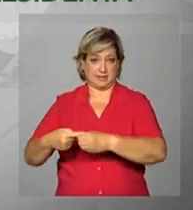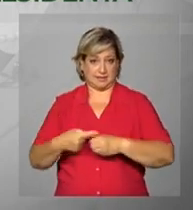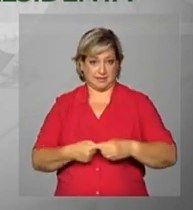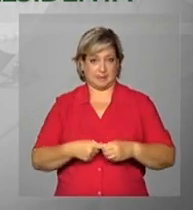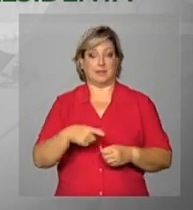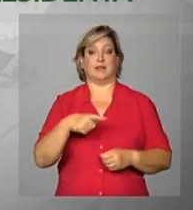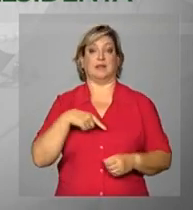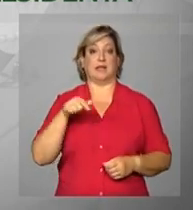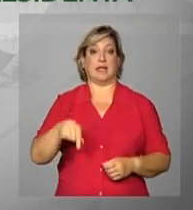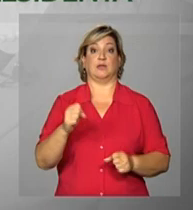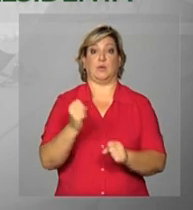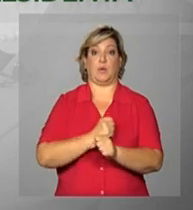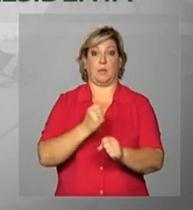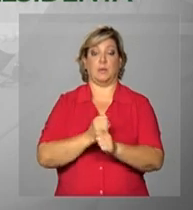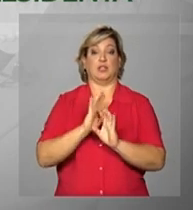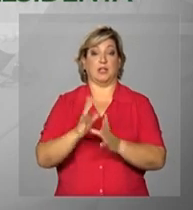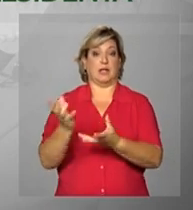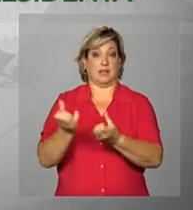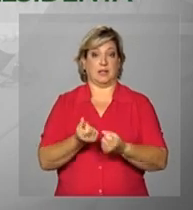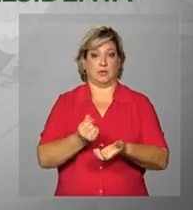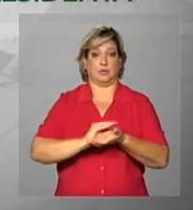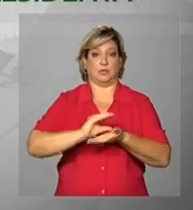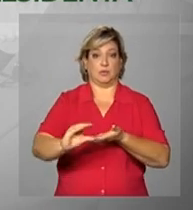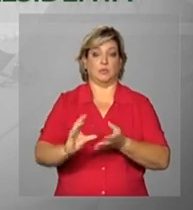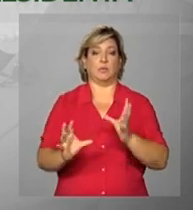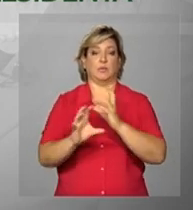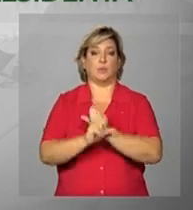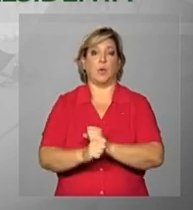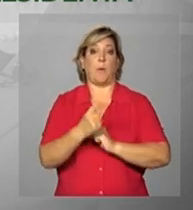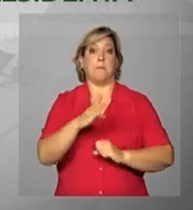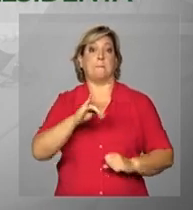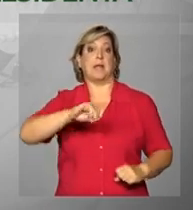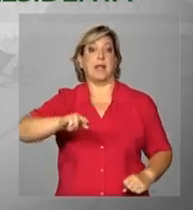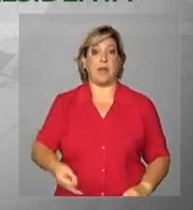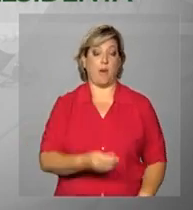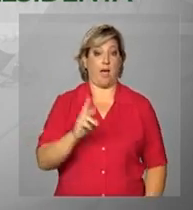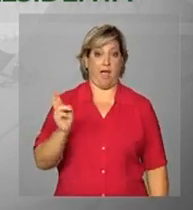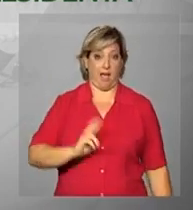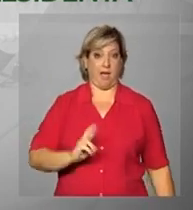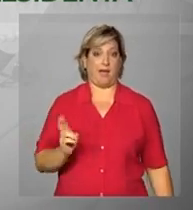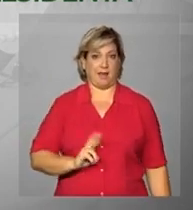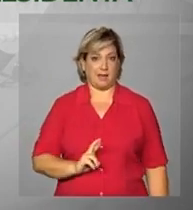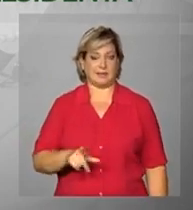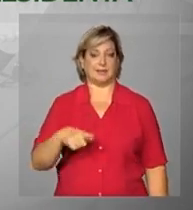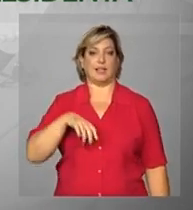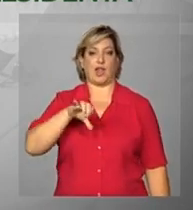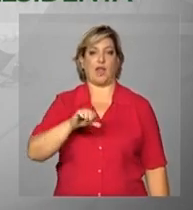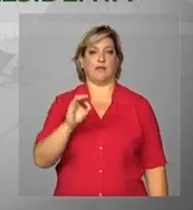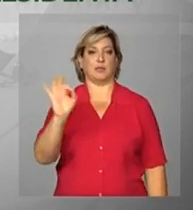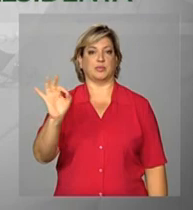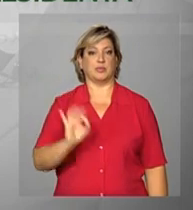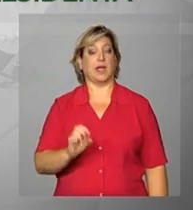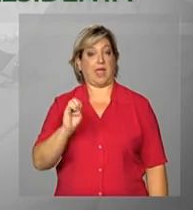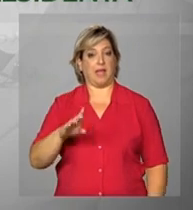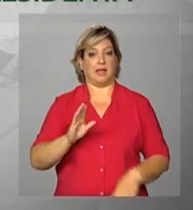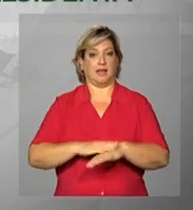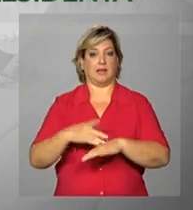municípios. O empreendimento já recebeu investimentos da ordem de R$1 bilhão. 90% são